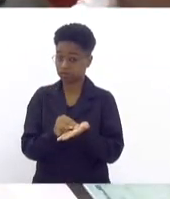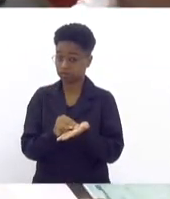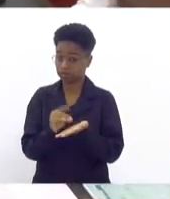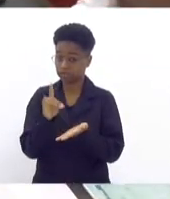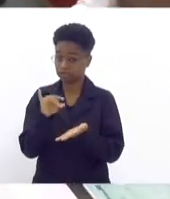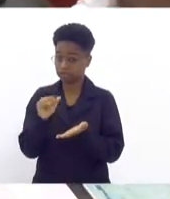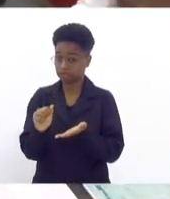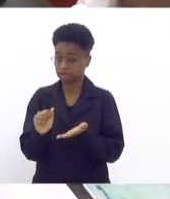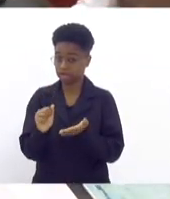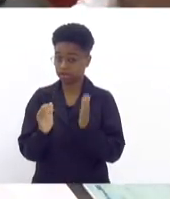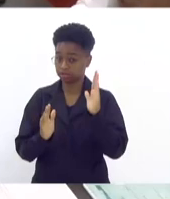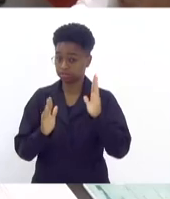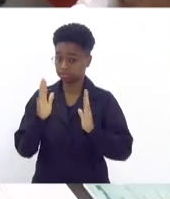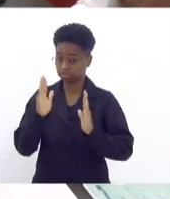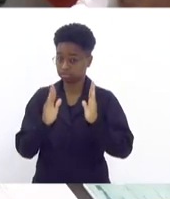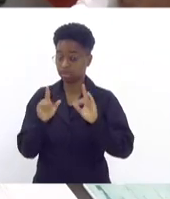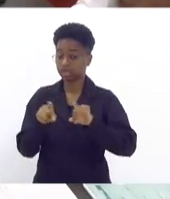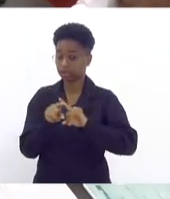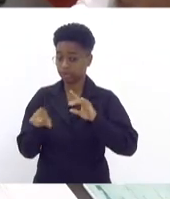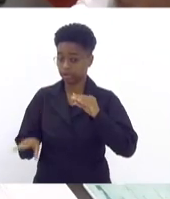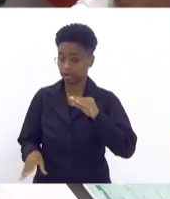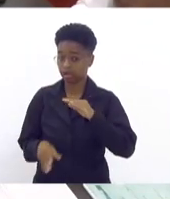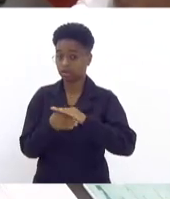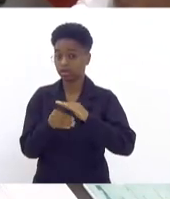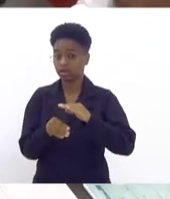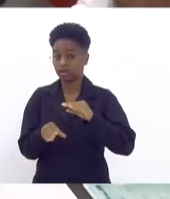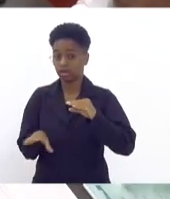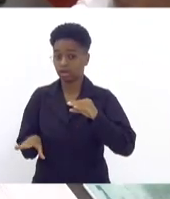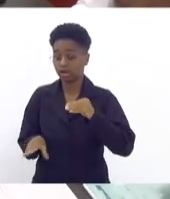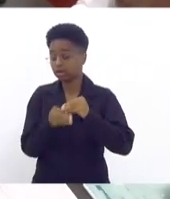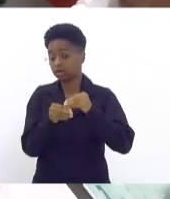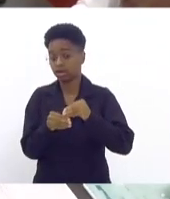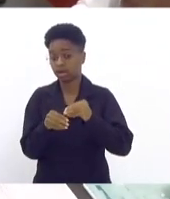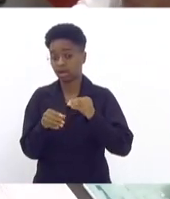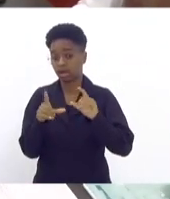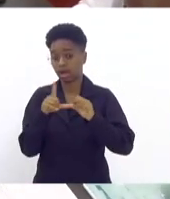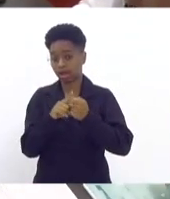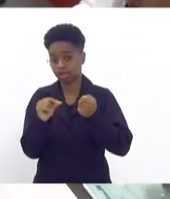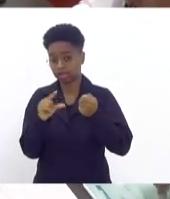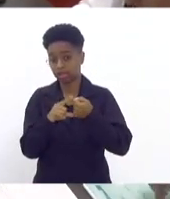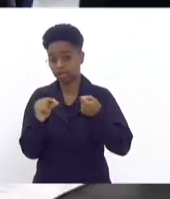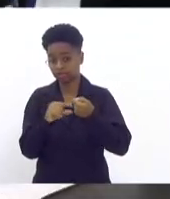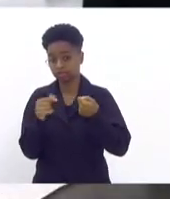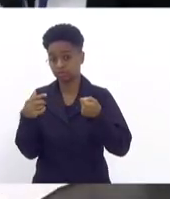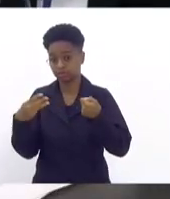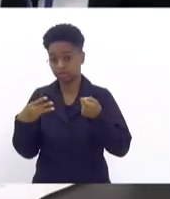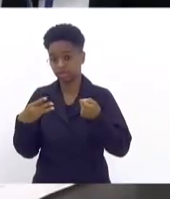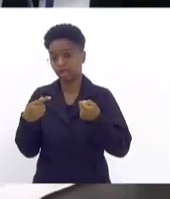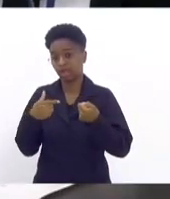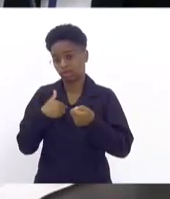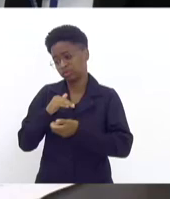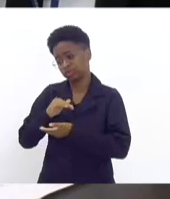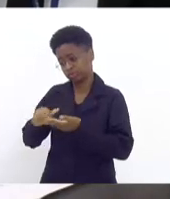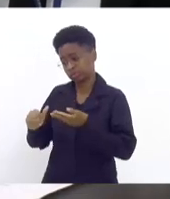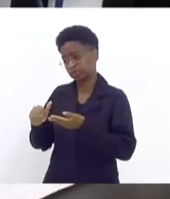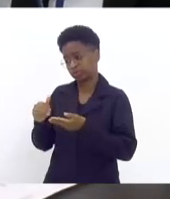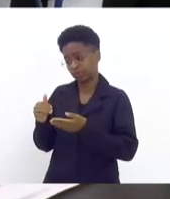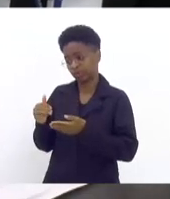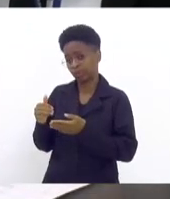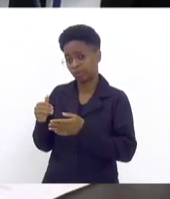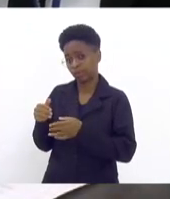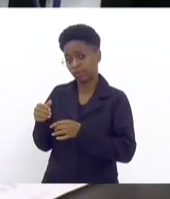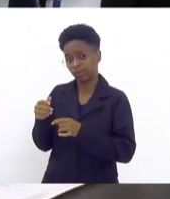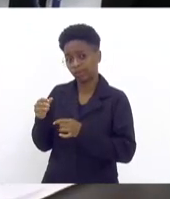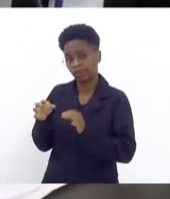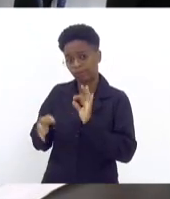a data de vigência, incluir o artigo 3º, né, que no projeto original não fala. Então eu retifico o meu parecer. Juridicidade com emendas. Juridicidade